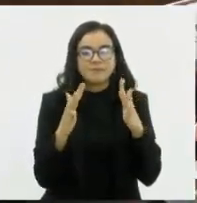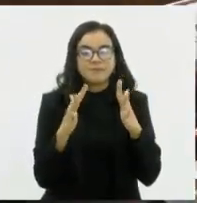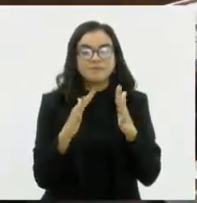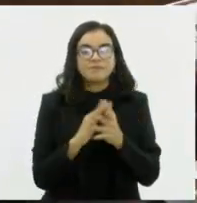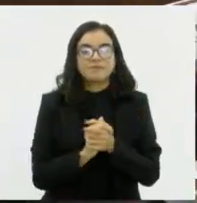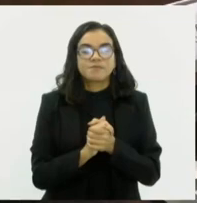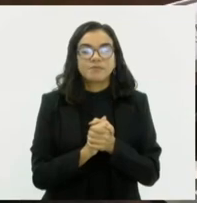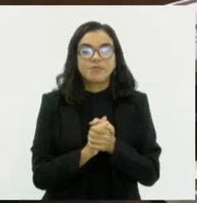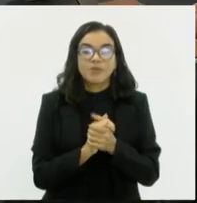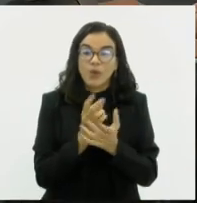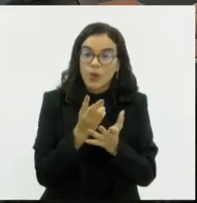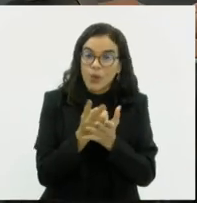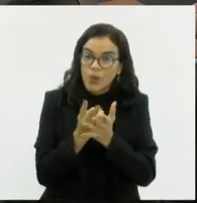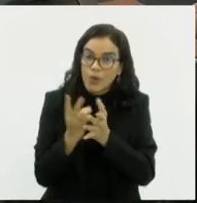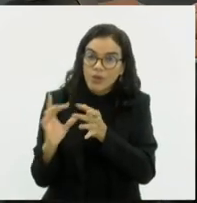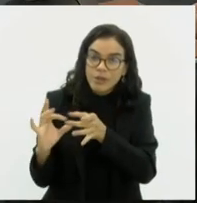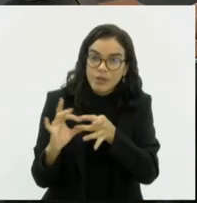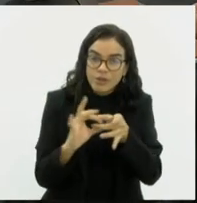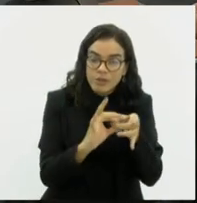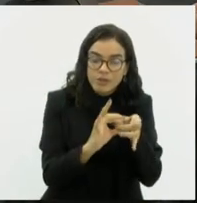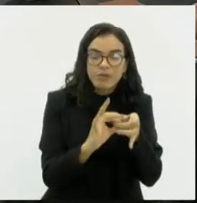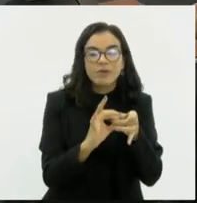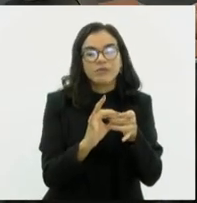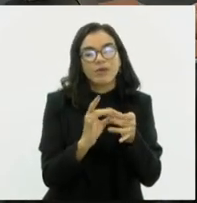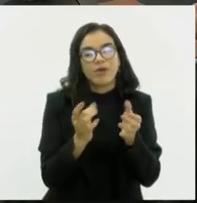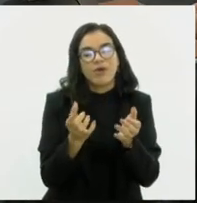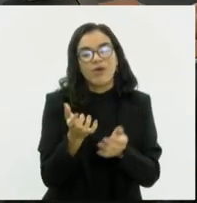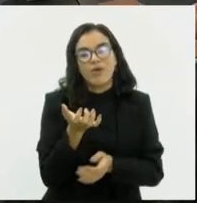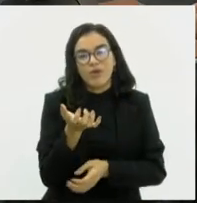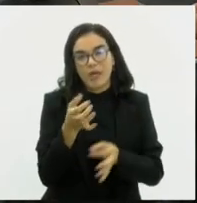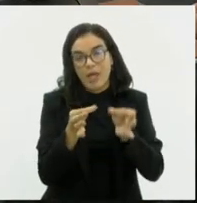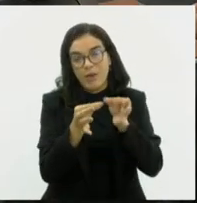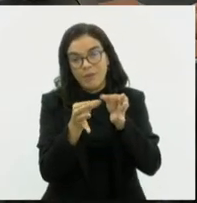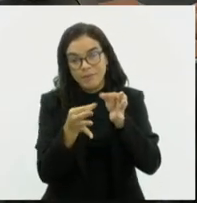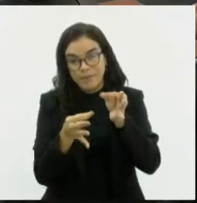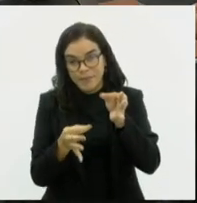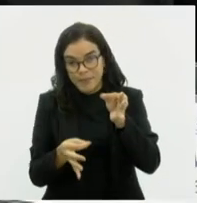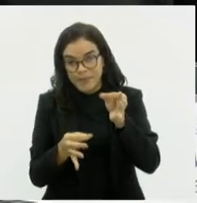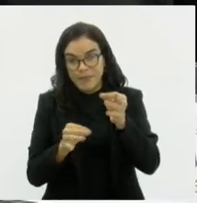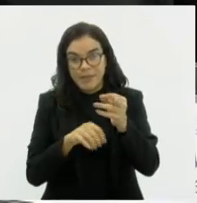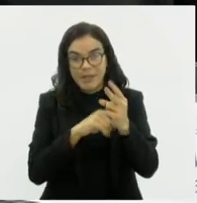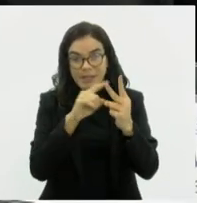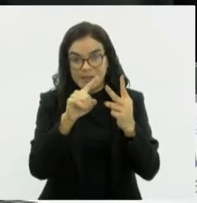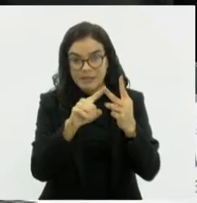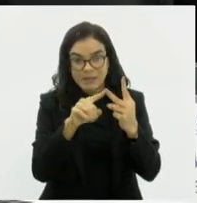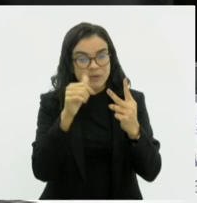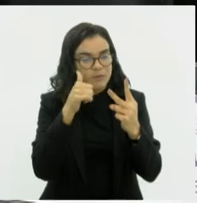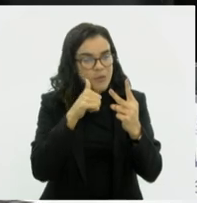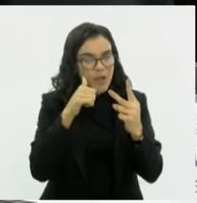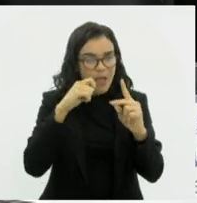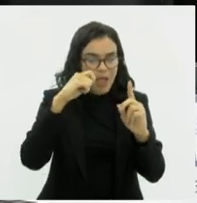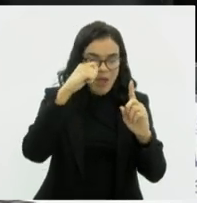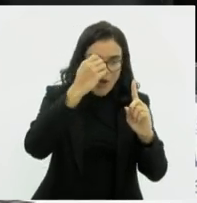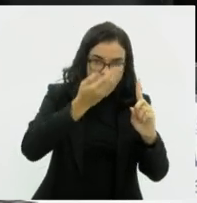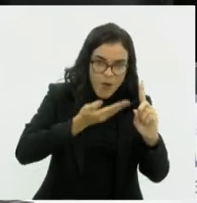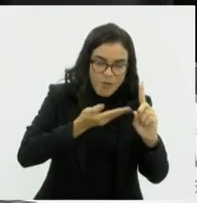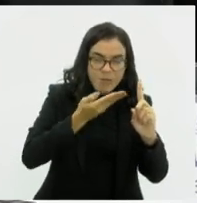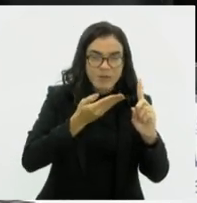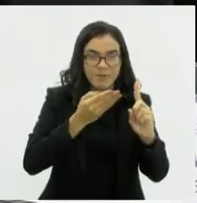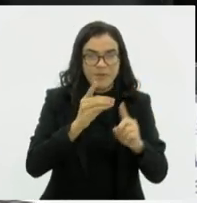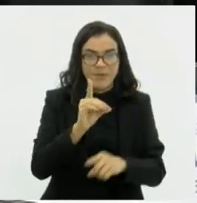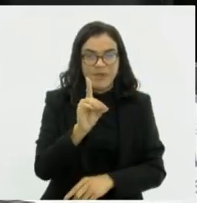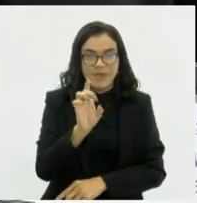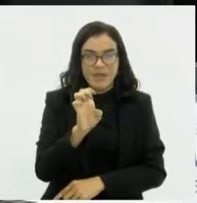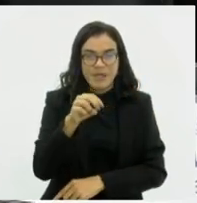Ainda nessa esteira, eu quero falar algumas coisas da nossa segunda homenageada, a senhora